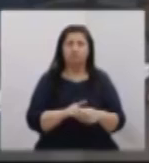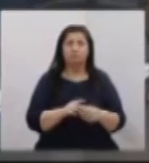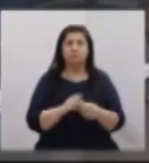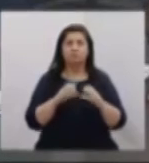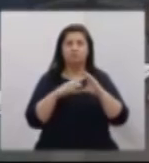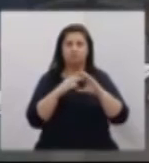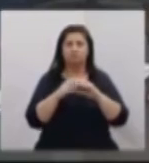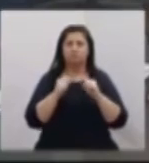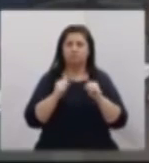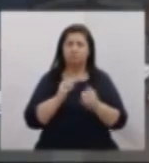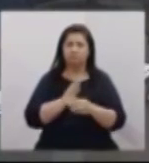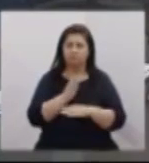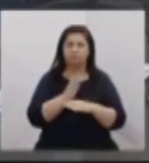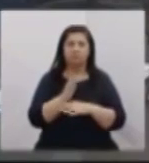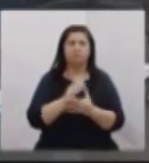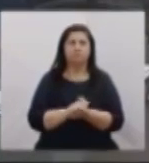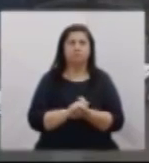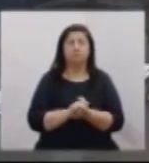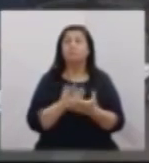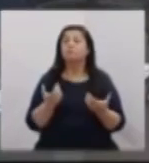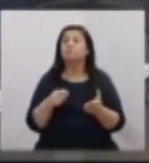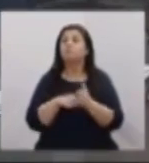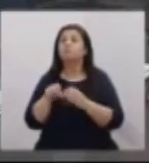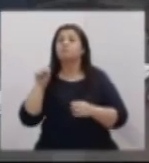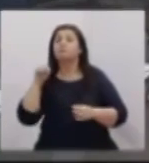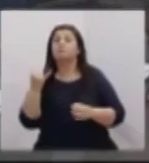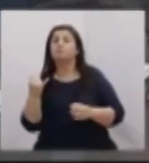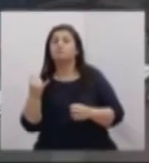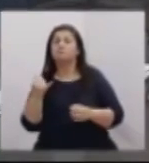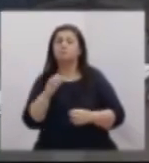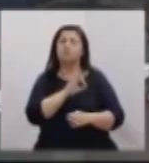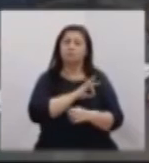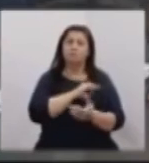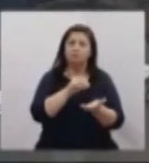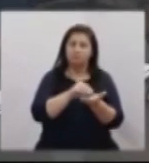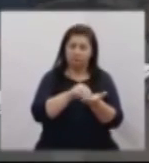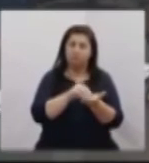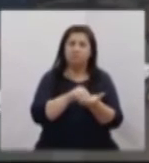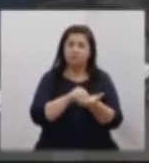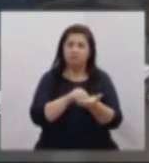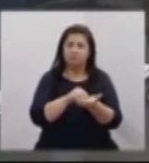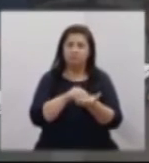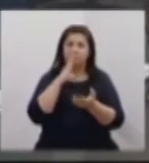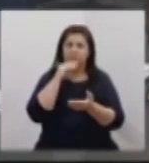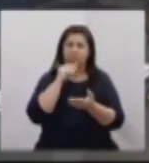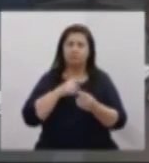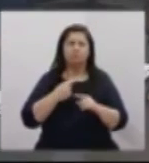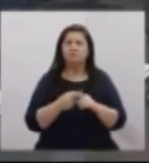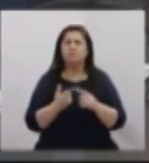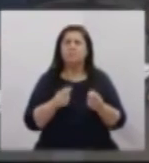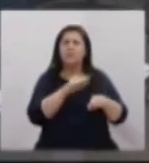queremos saber se a guarda tem defasagem, se é efetivo, e se tiver, por que não contratar